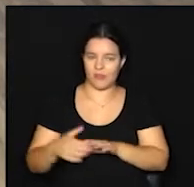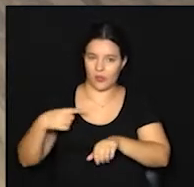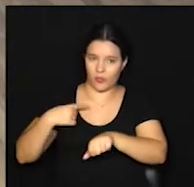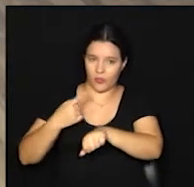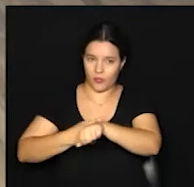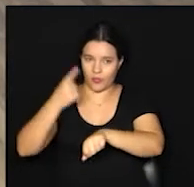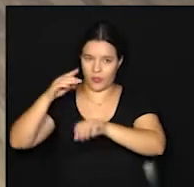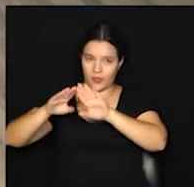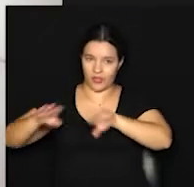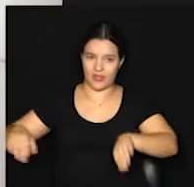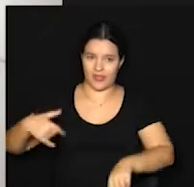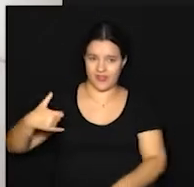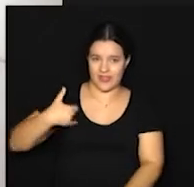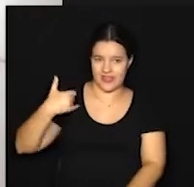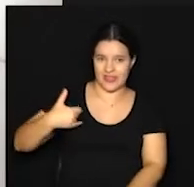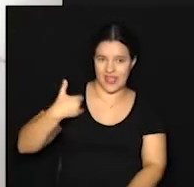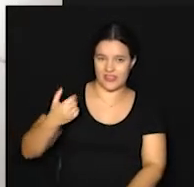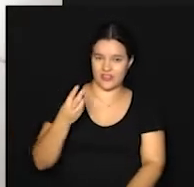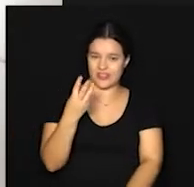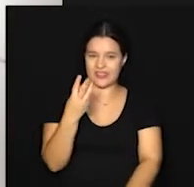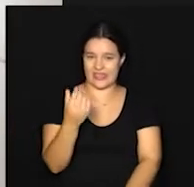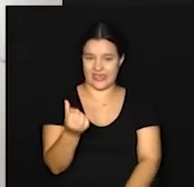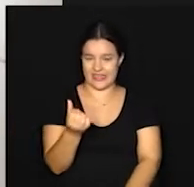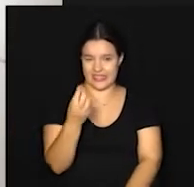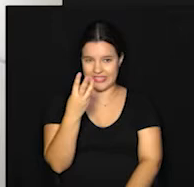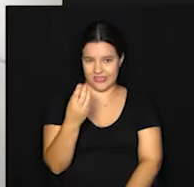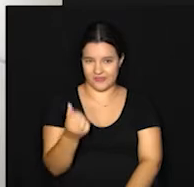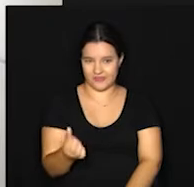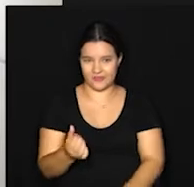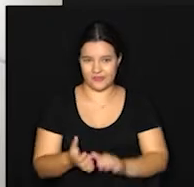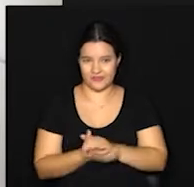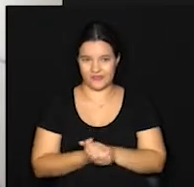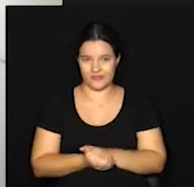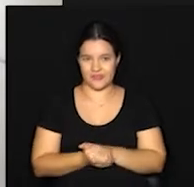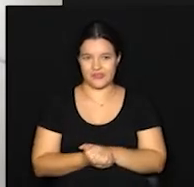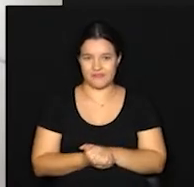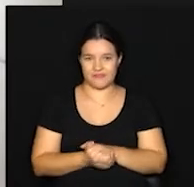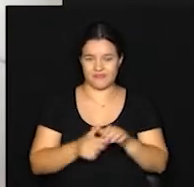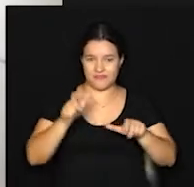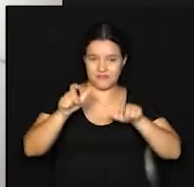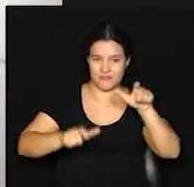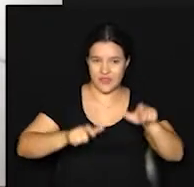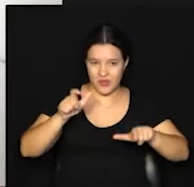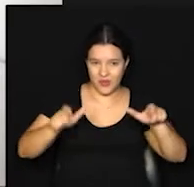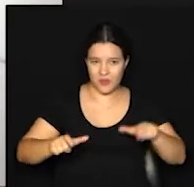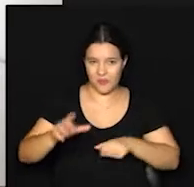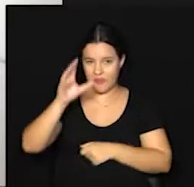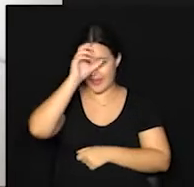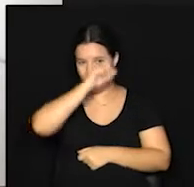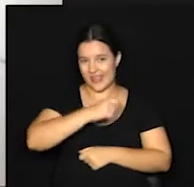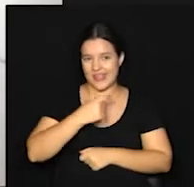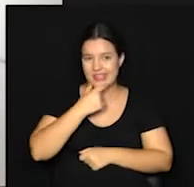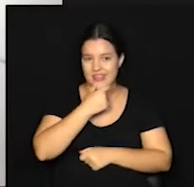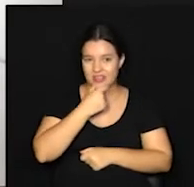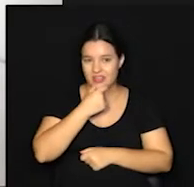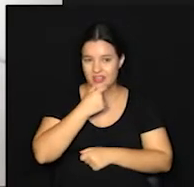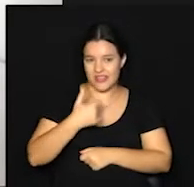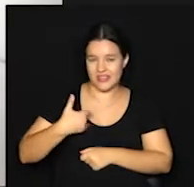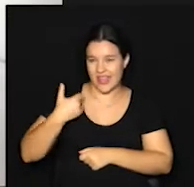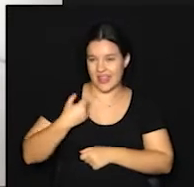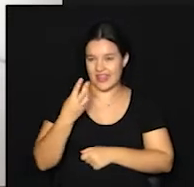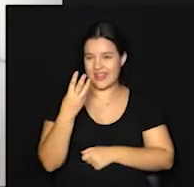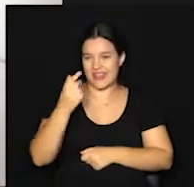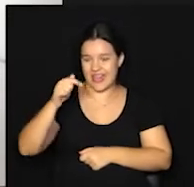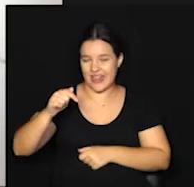estava com 36 anos. Né? E aí é o que eu falo para as pessoas, porque eu aprendi o inglês com 37, também